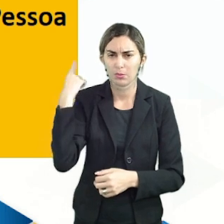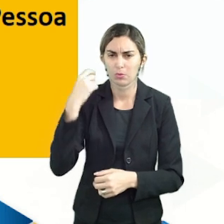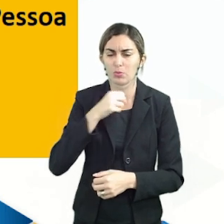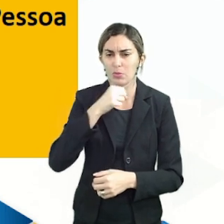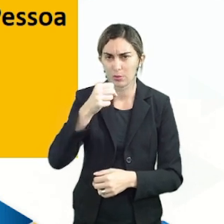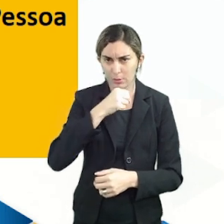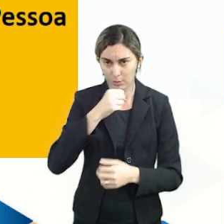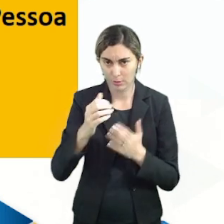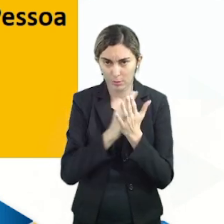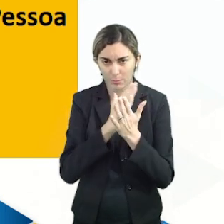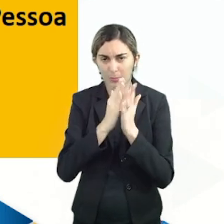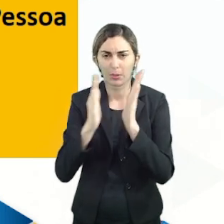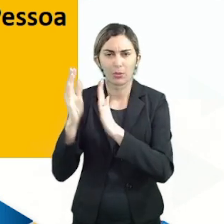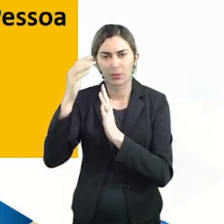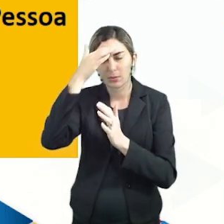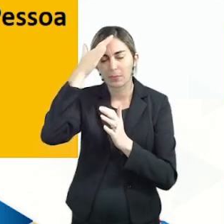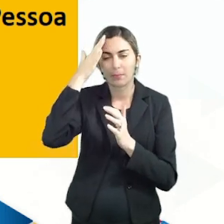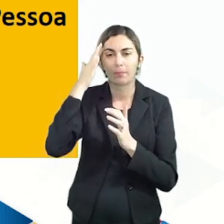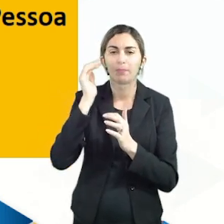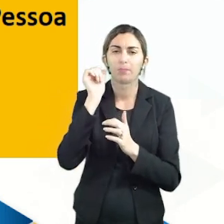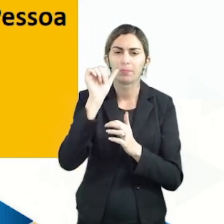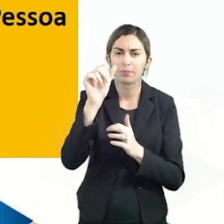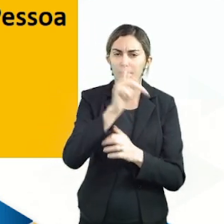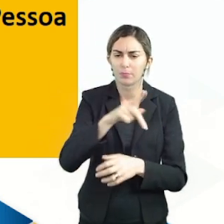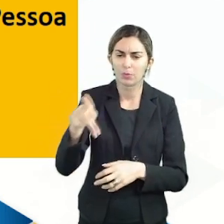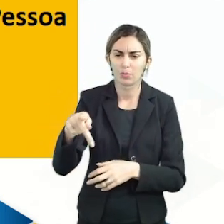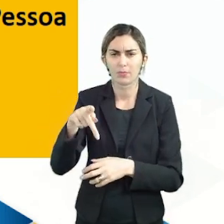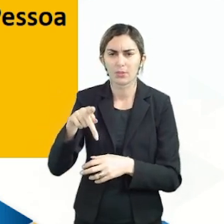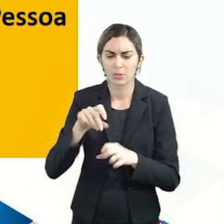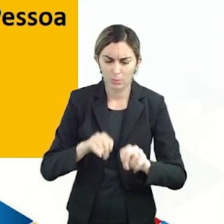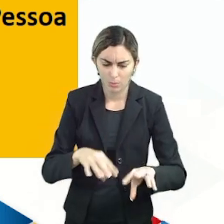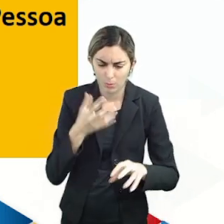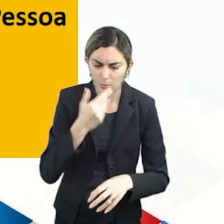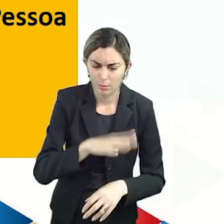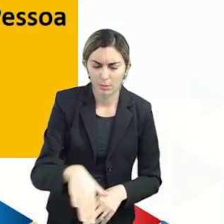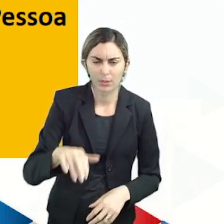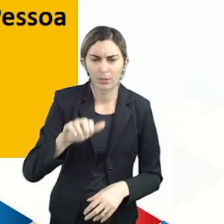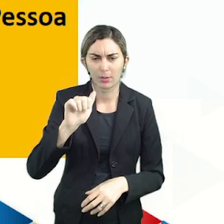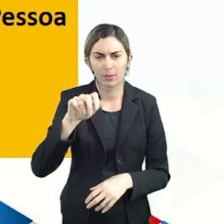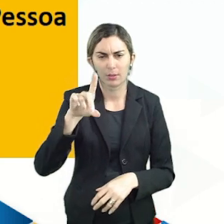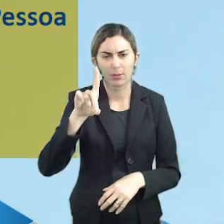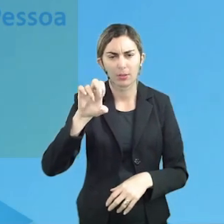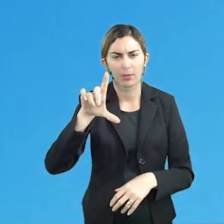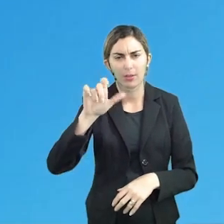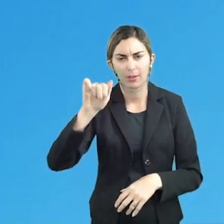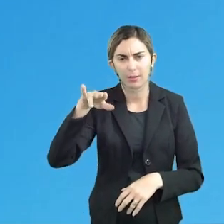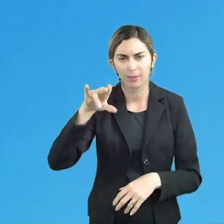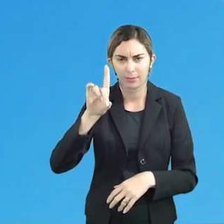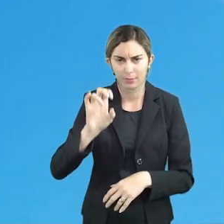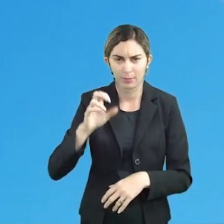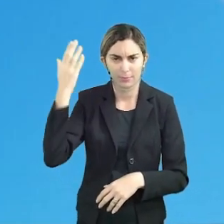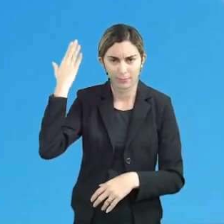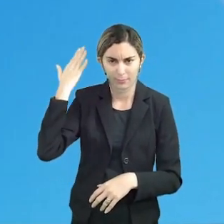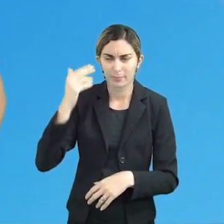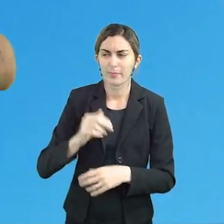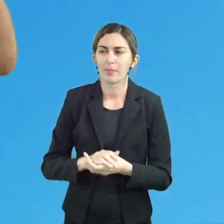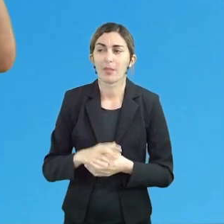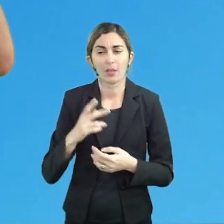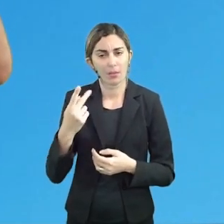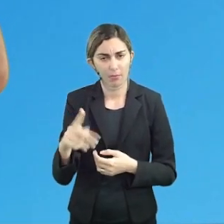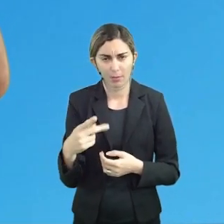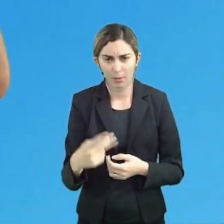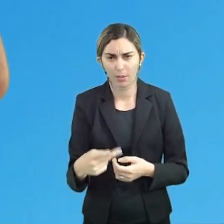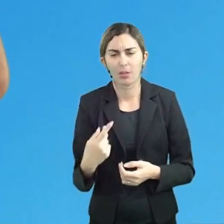e bibliotecário, e da professora primária Adelaide Pessoa Câmara. Então vejam só, ele